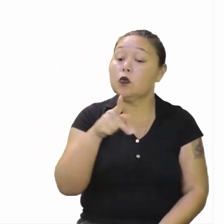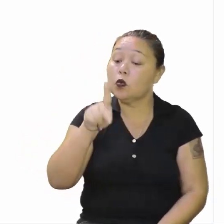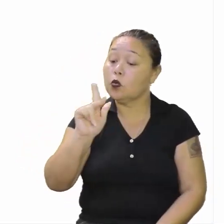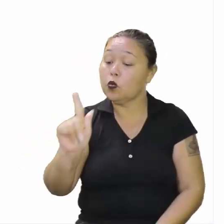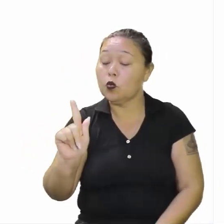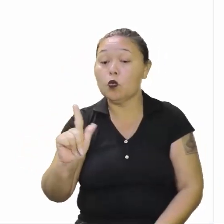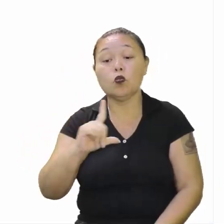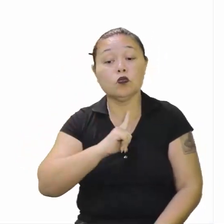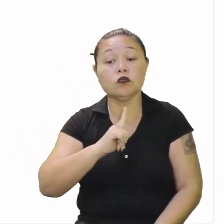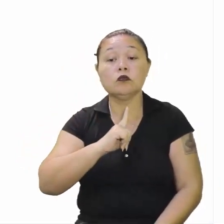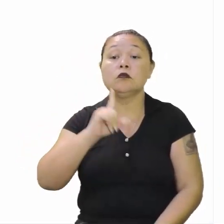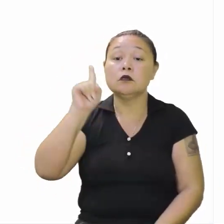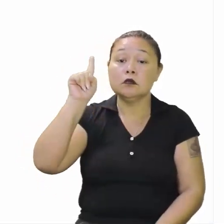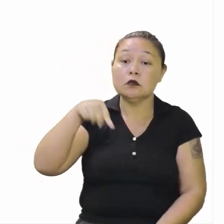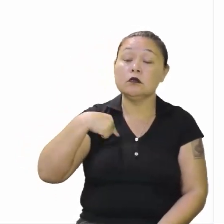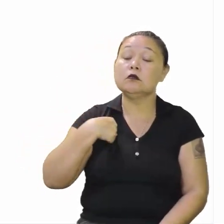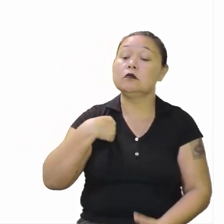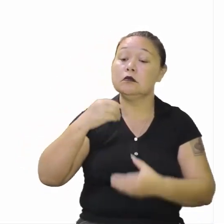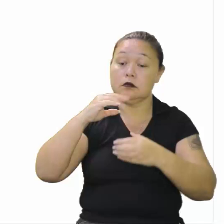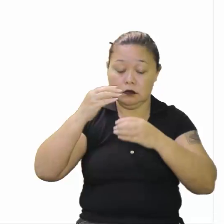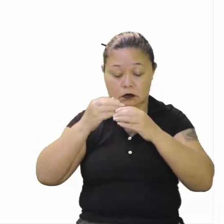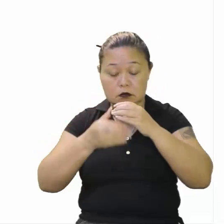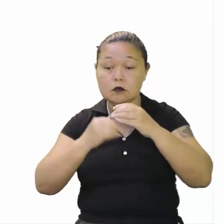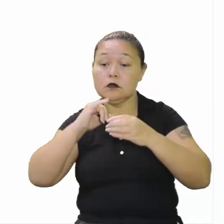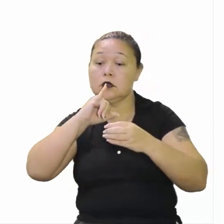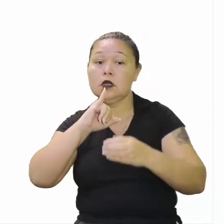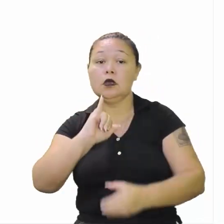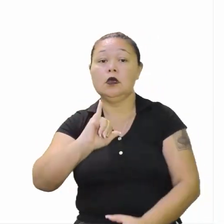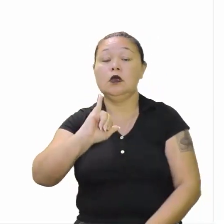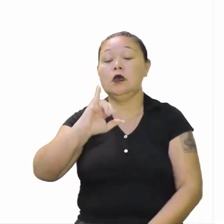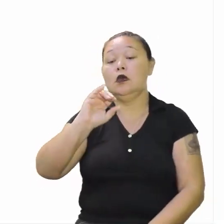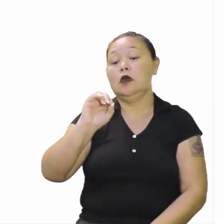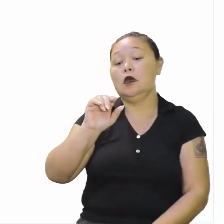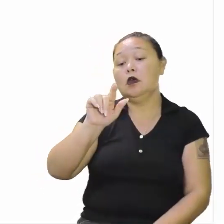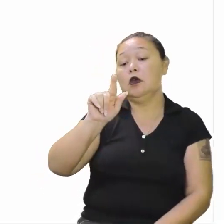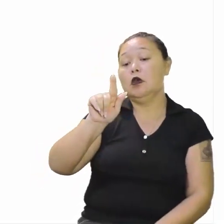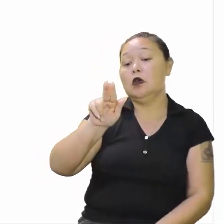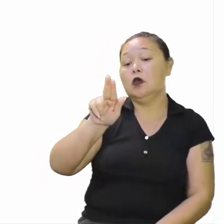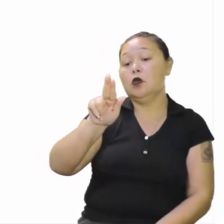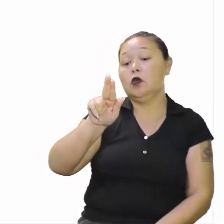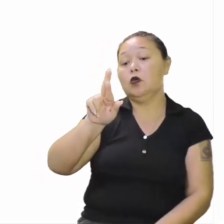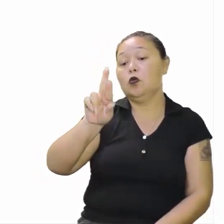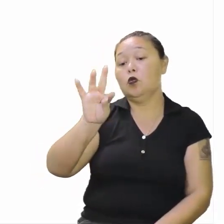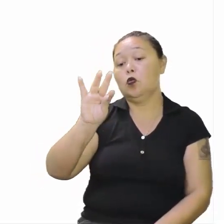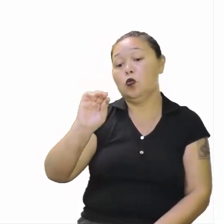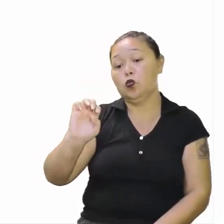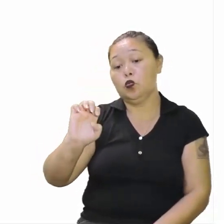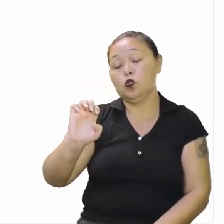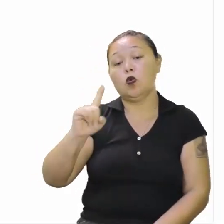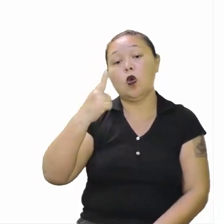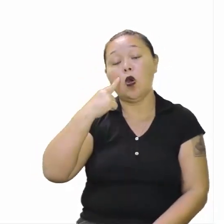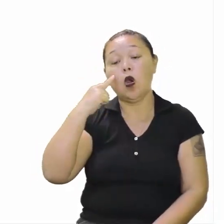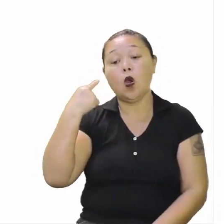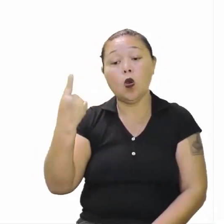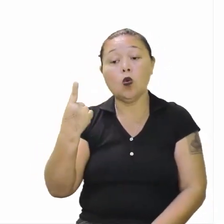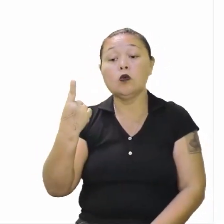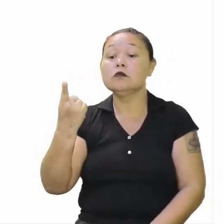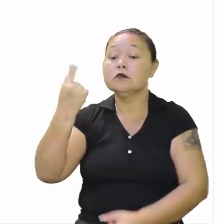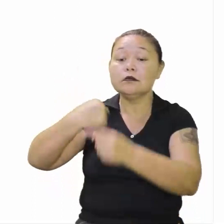quilogramas eu tenho de iogurte. E aí você vai voltar para aquilo que você aprendeu no exercício de número